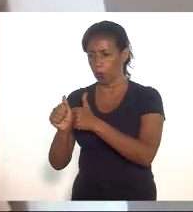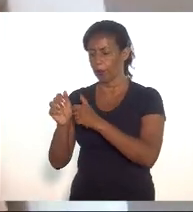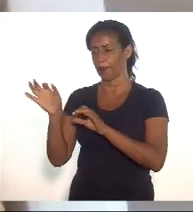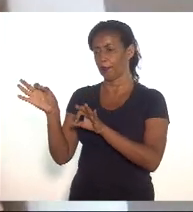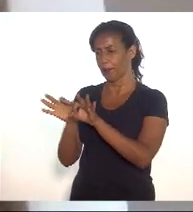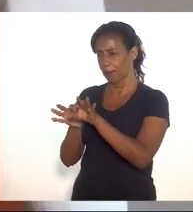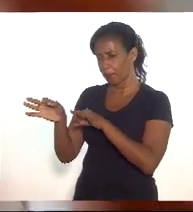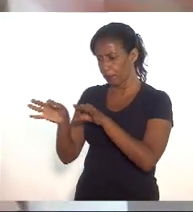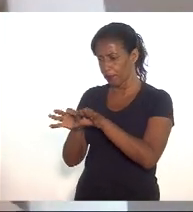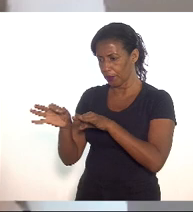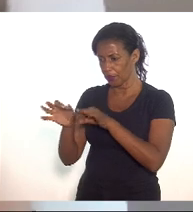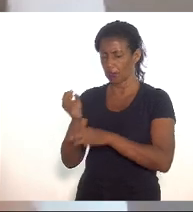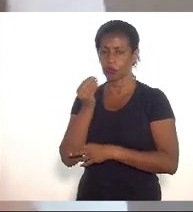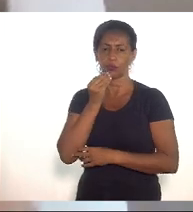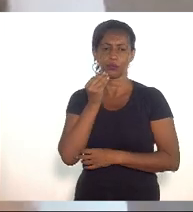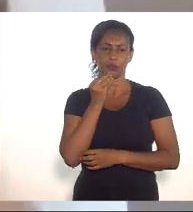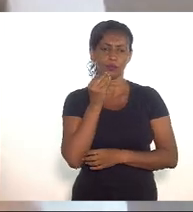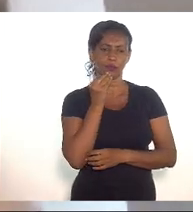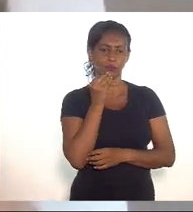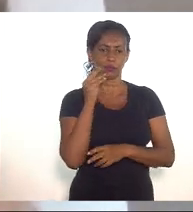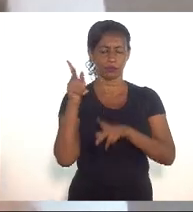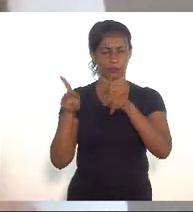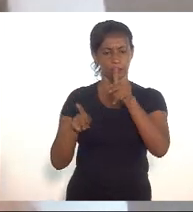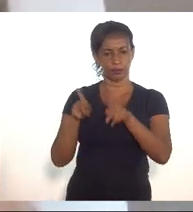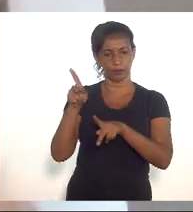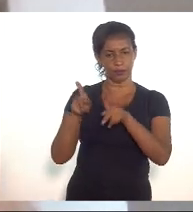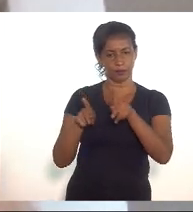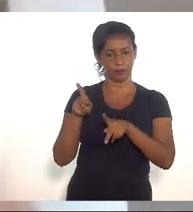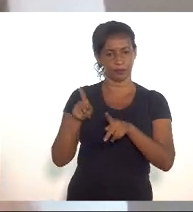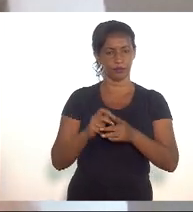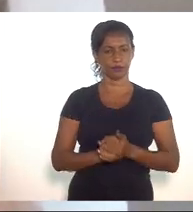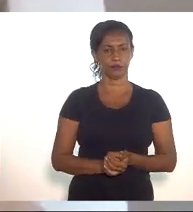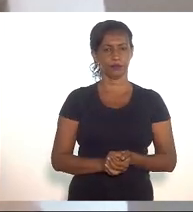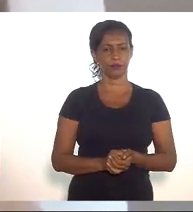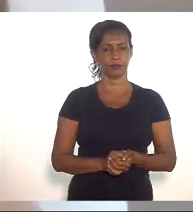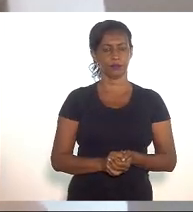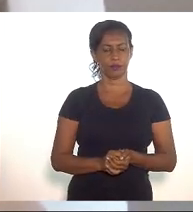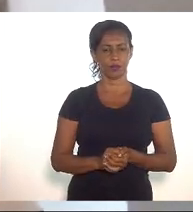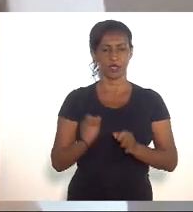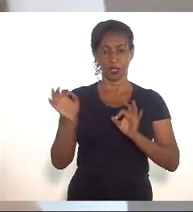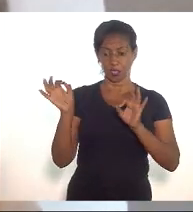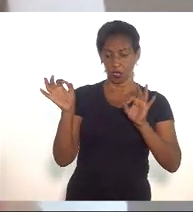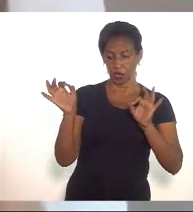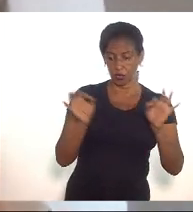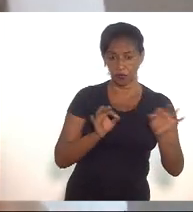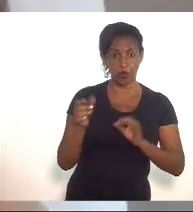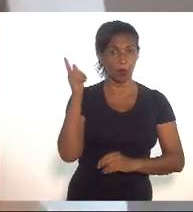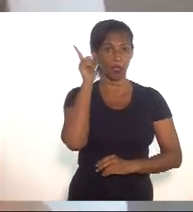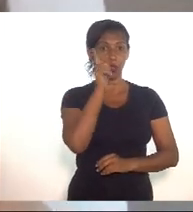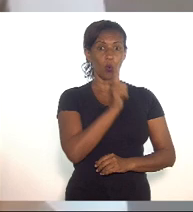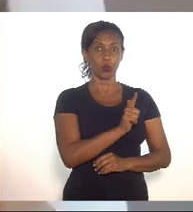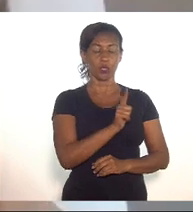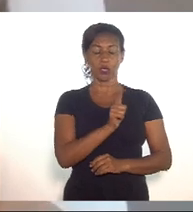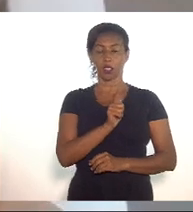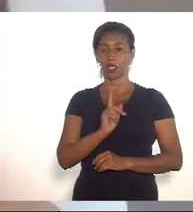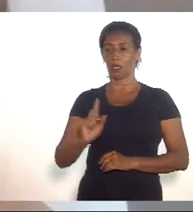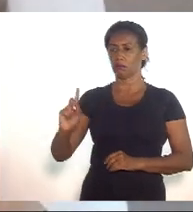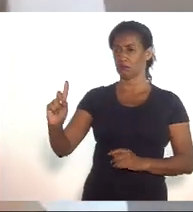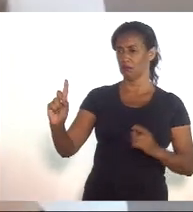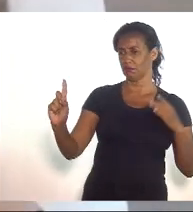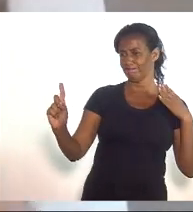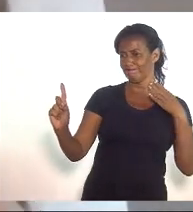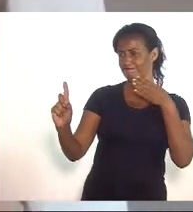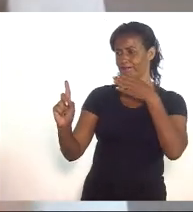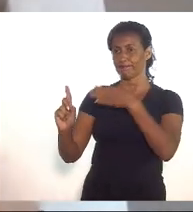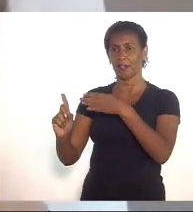projetos, com transparência para a população, de forma que a gente consiga chegar até o final